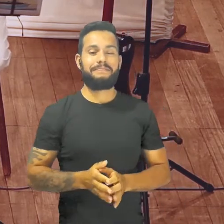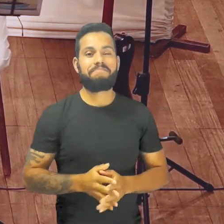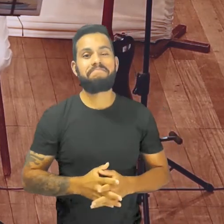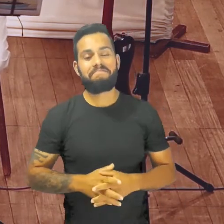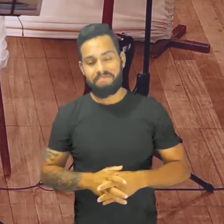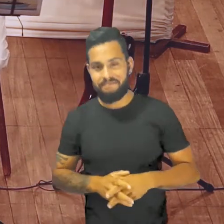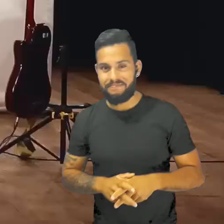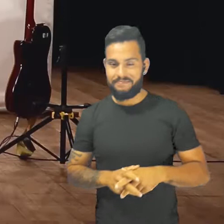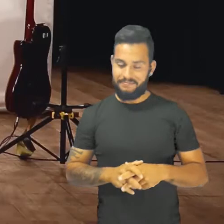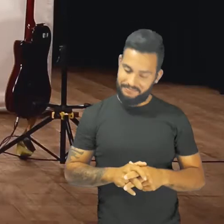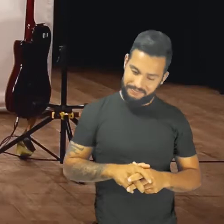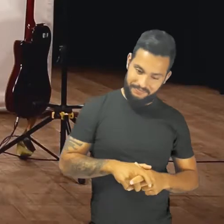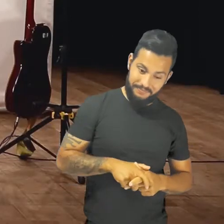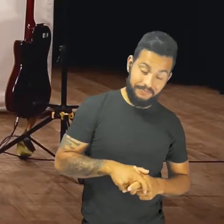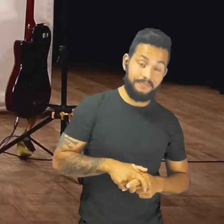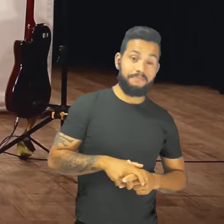Lobeira,